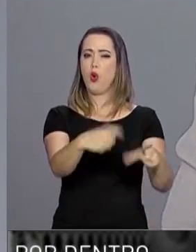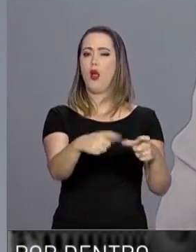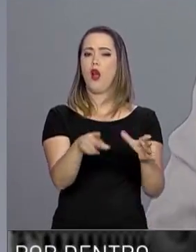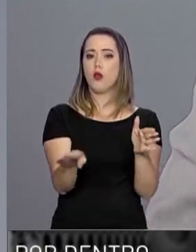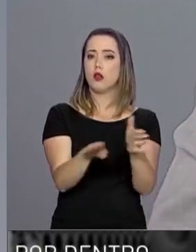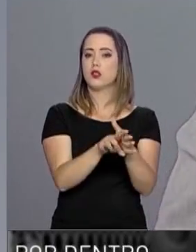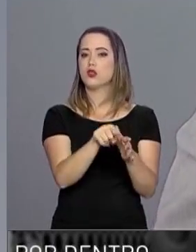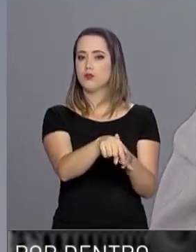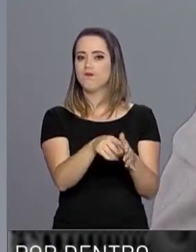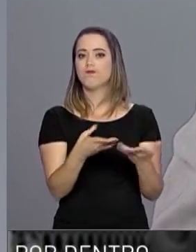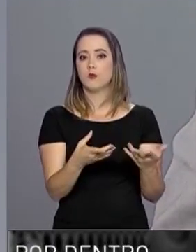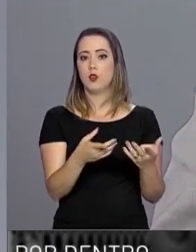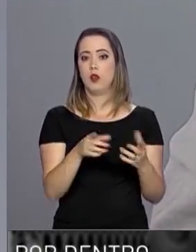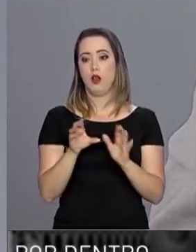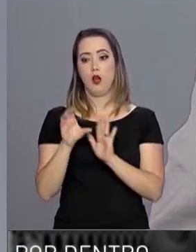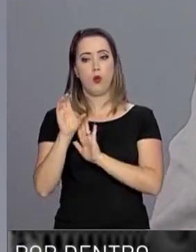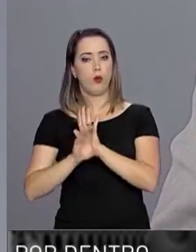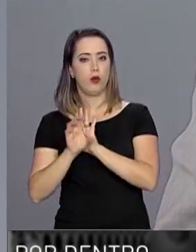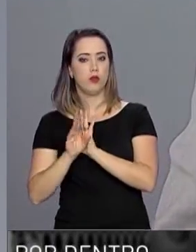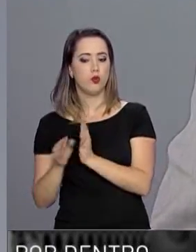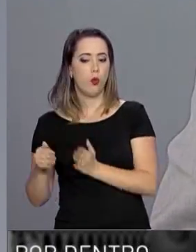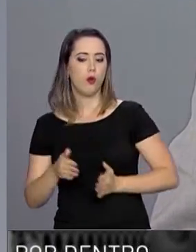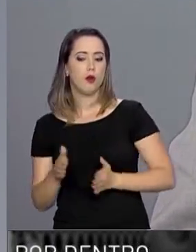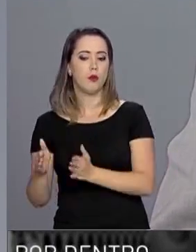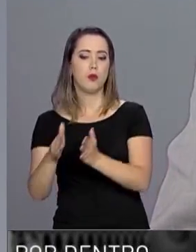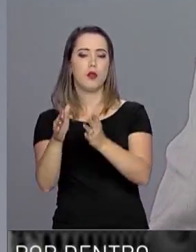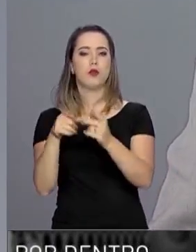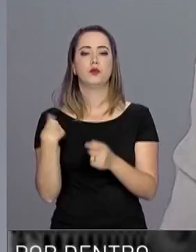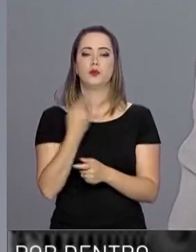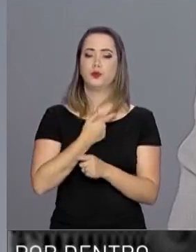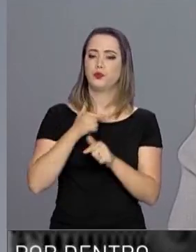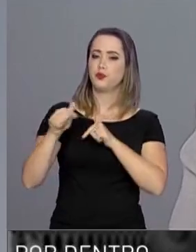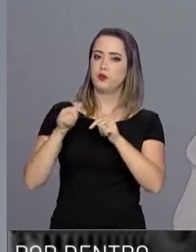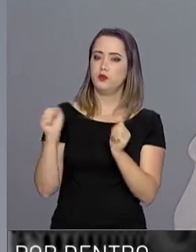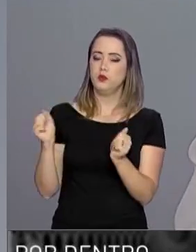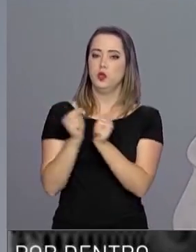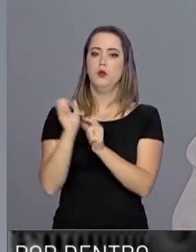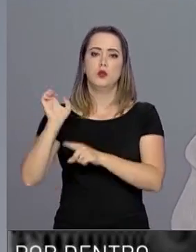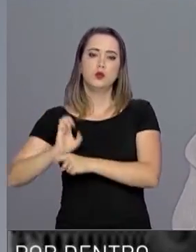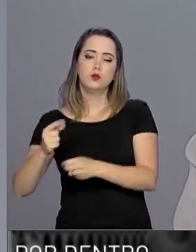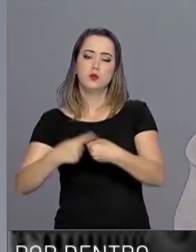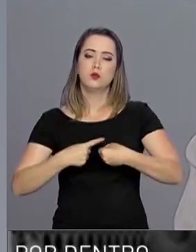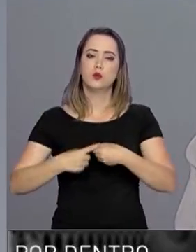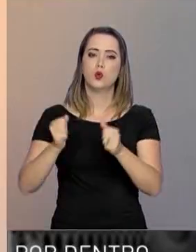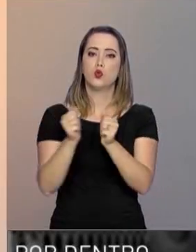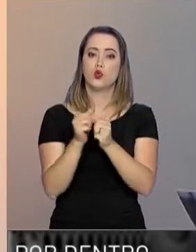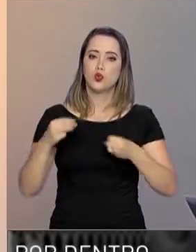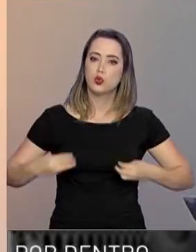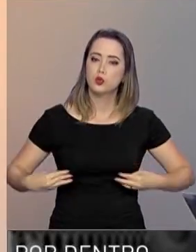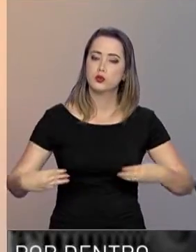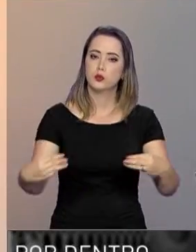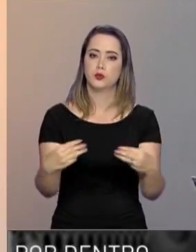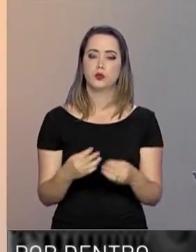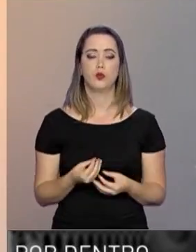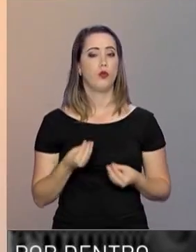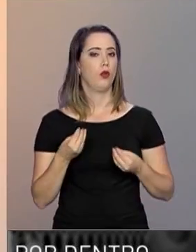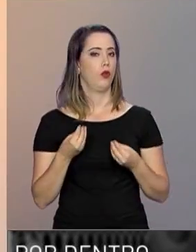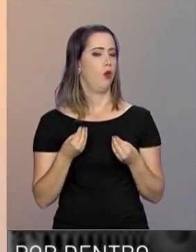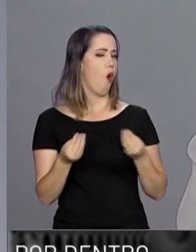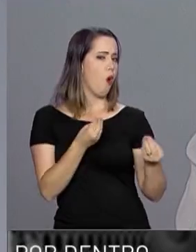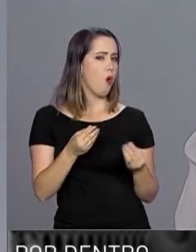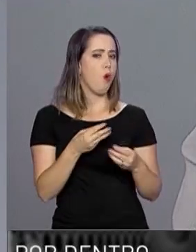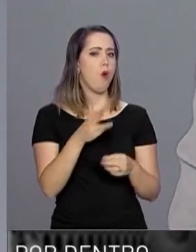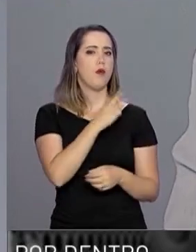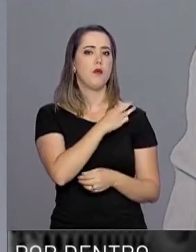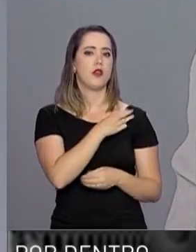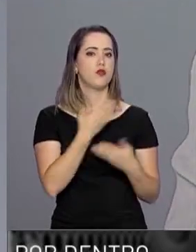professores, apoiando todas as redes municipais e estaduais que têm feito um grande trabalho em conjunto com o Ministério. E no caso do ensino médio, como é que está? O